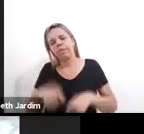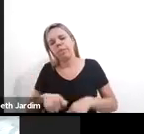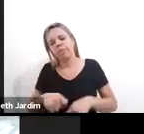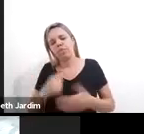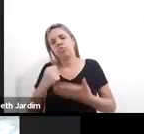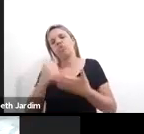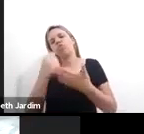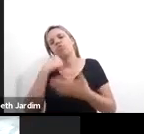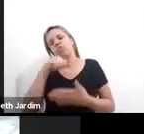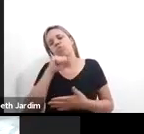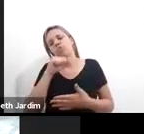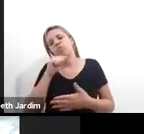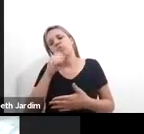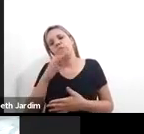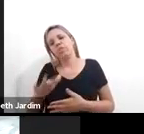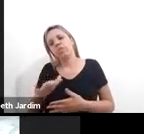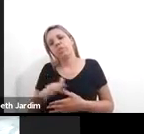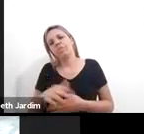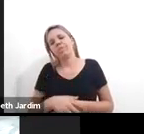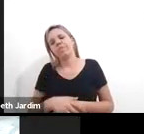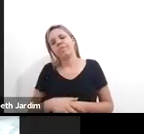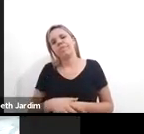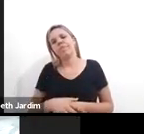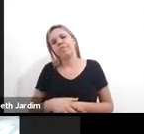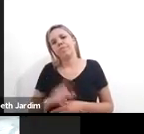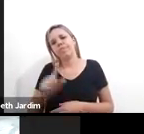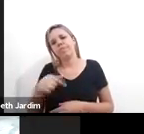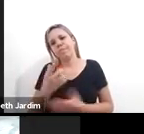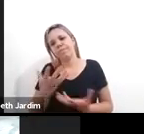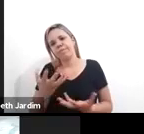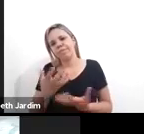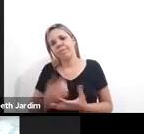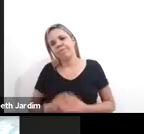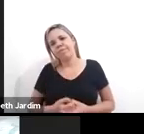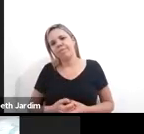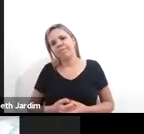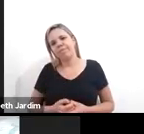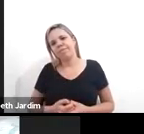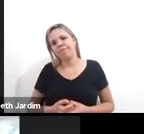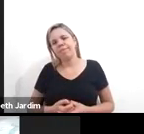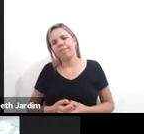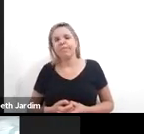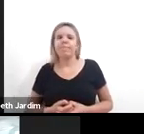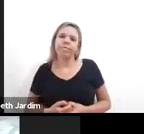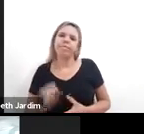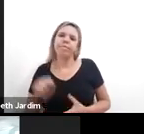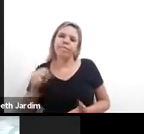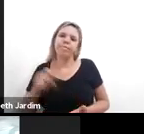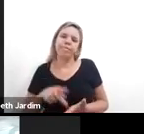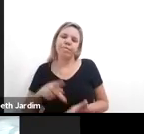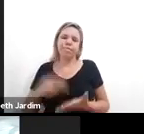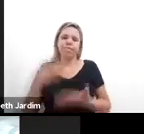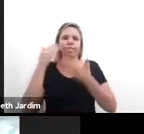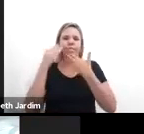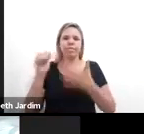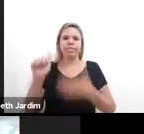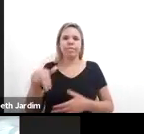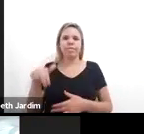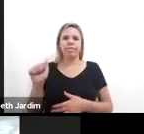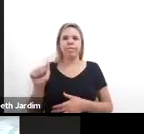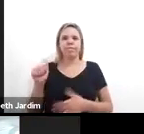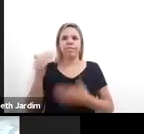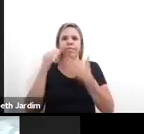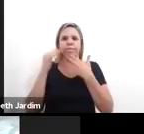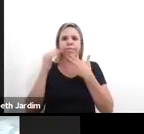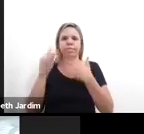a mãe e a criança da melhor forma possível. É isso que a gente quer. Sim, é verdade. Obrigada, Ana. Obrigada,